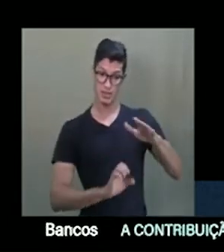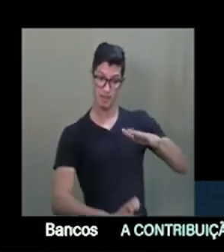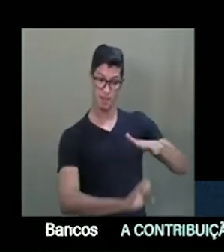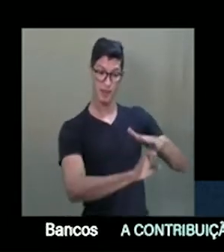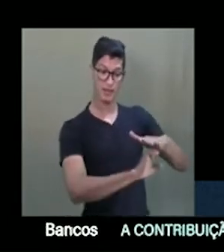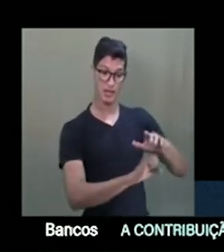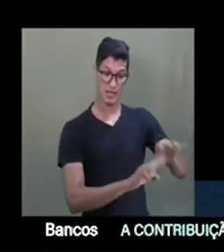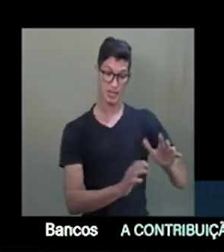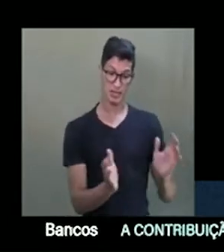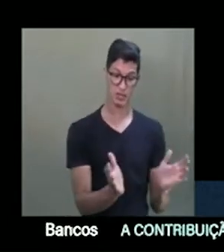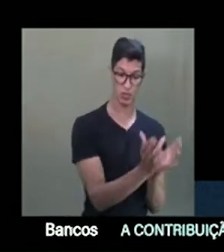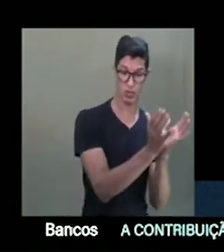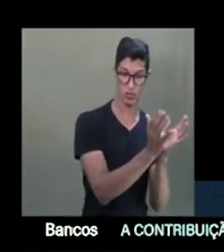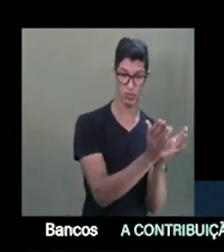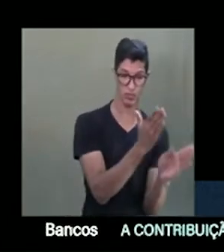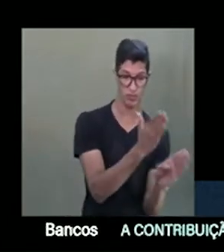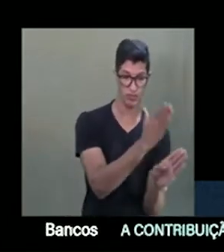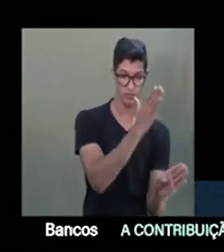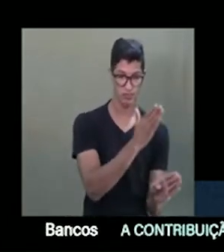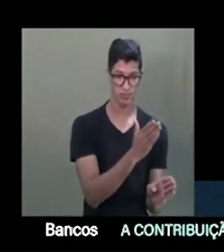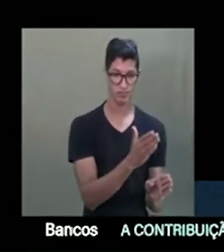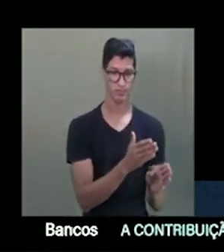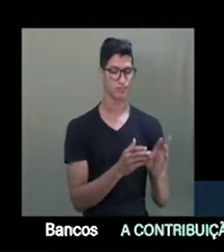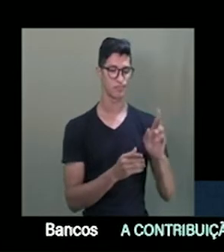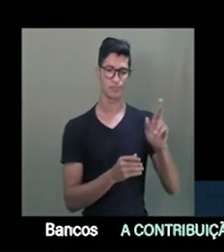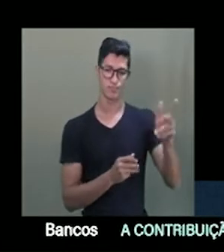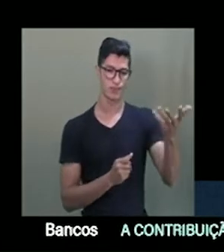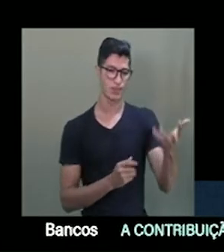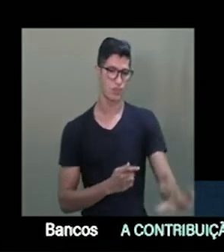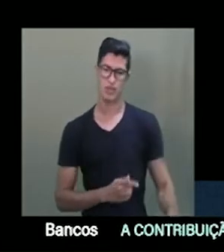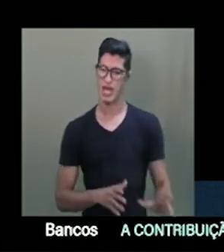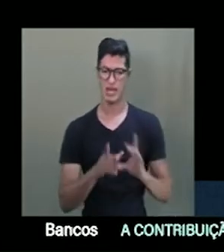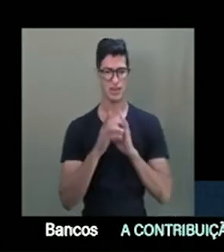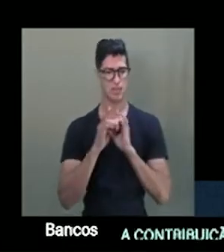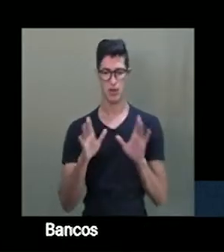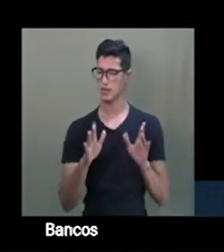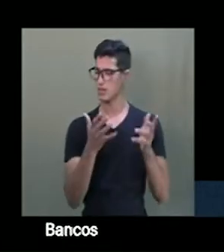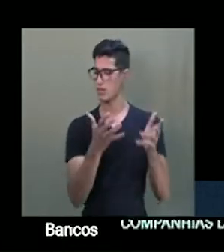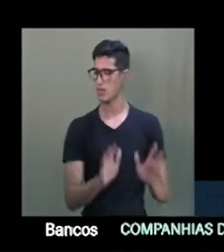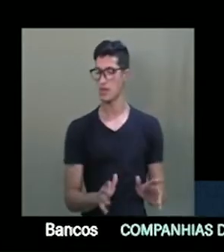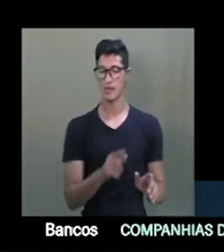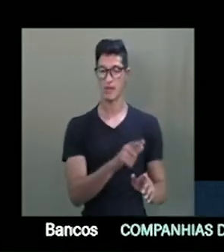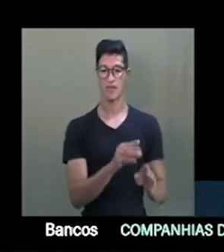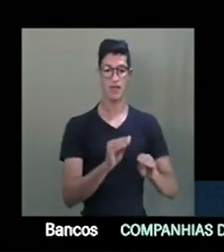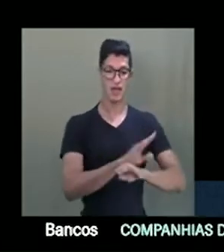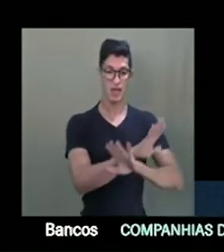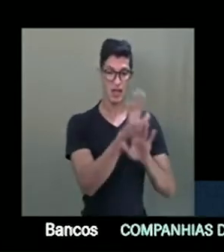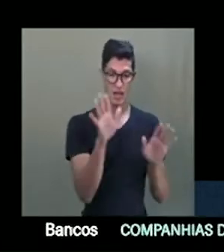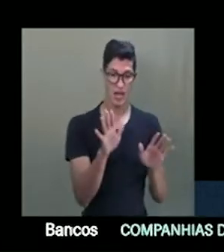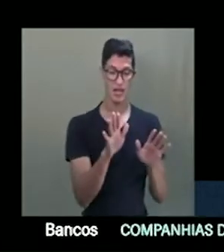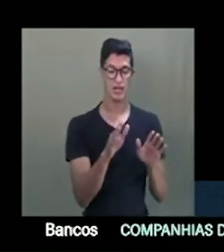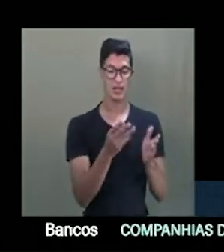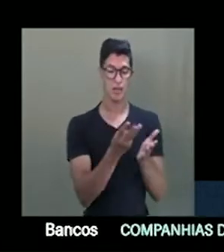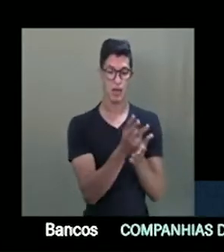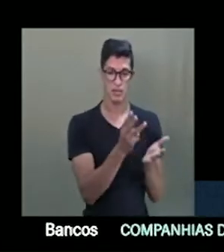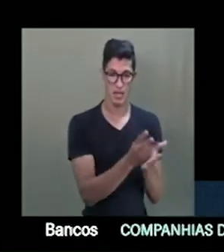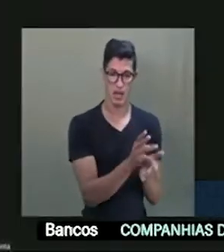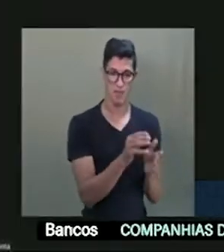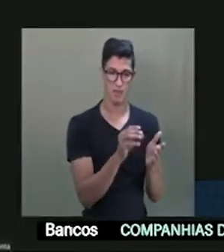empresários que estão nesse grupo aí, que foi descoberto, não querem democracia. Estava lá claramente a mensagem.